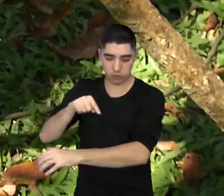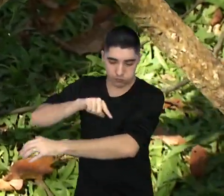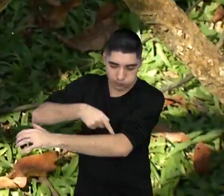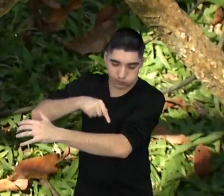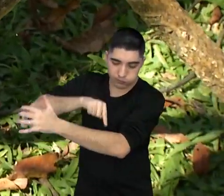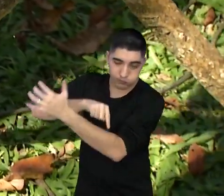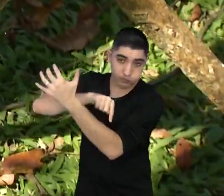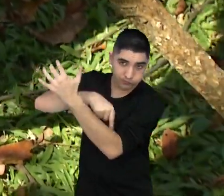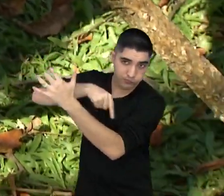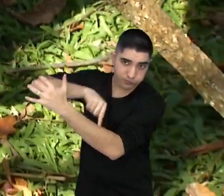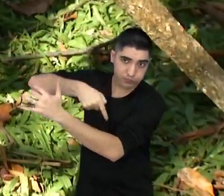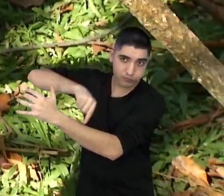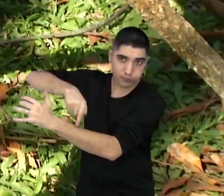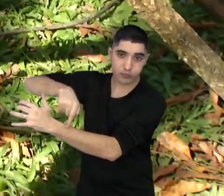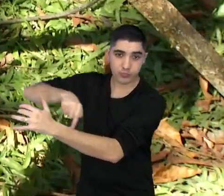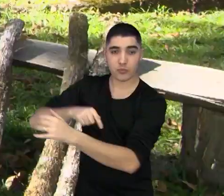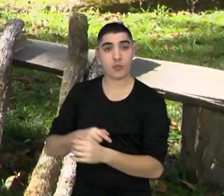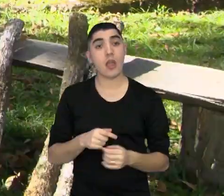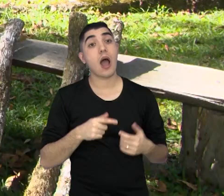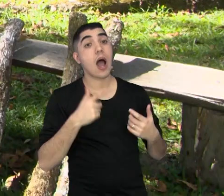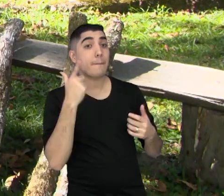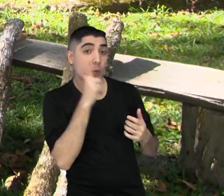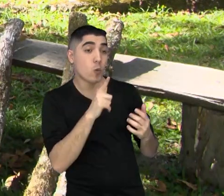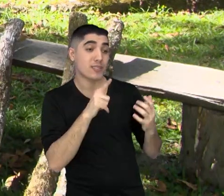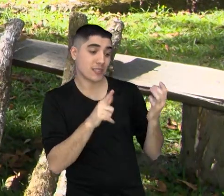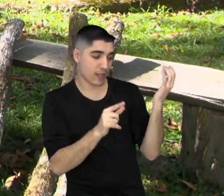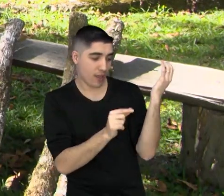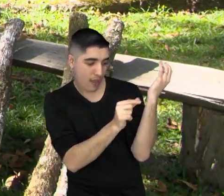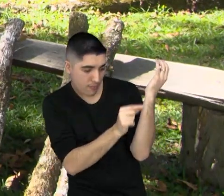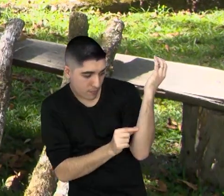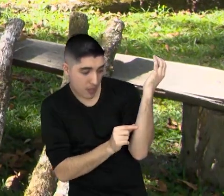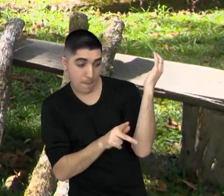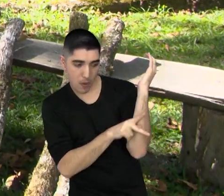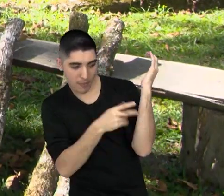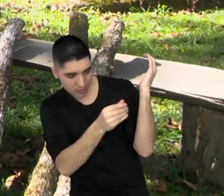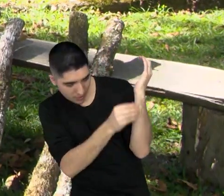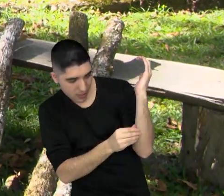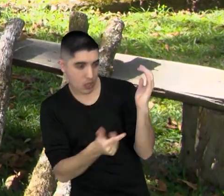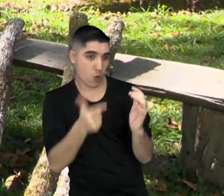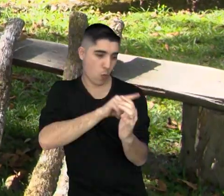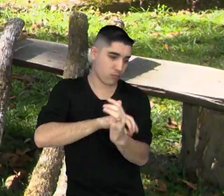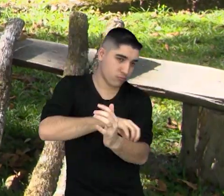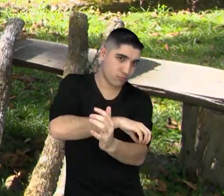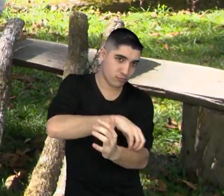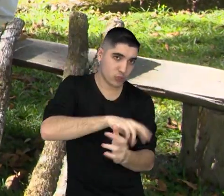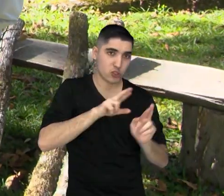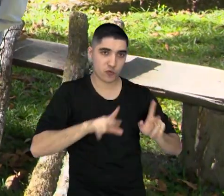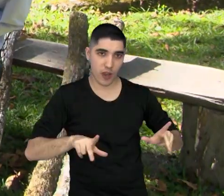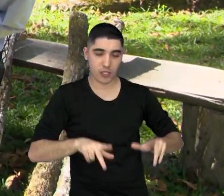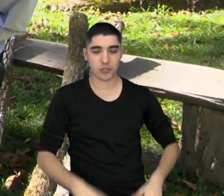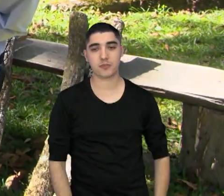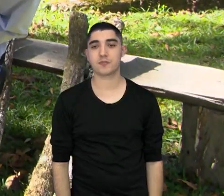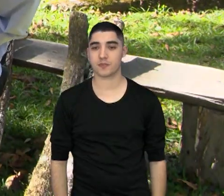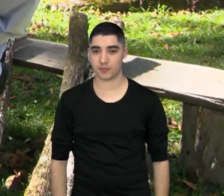próxima linha. A gente vai alternando até você Para ele fazer... ter um espaço para nascer também, né? Ok?